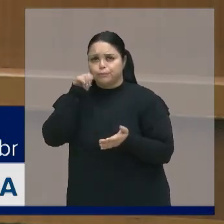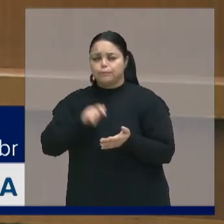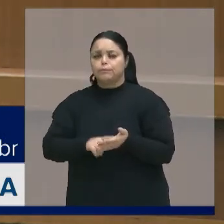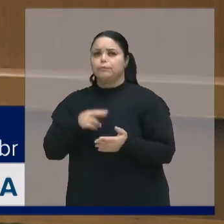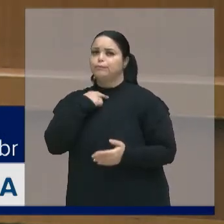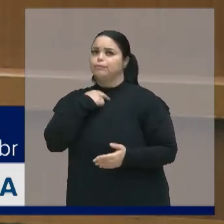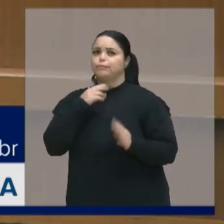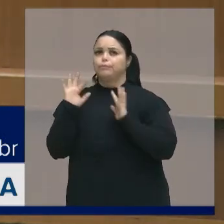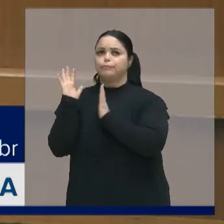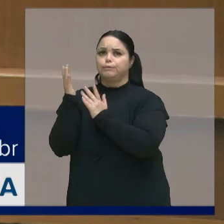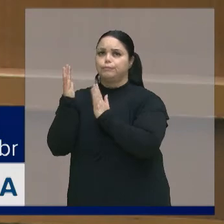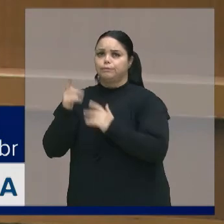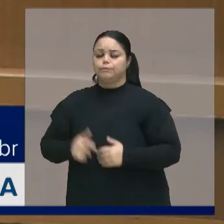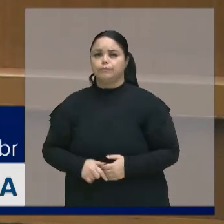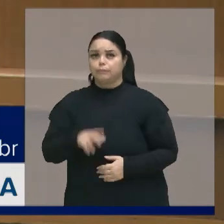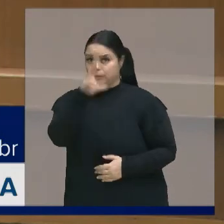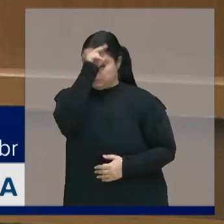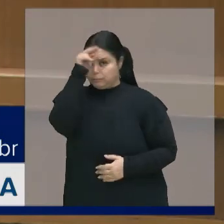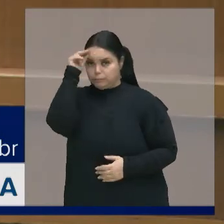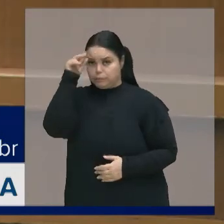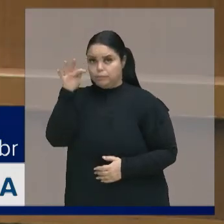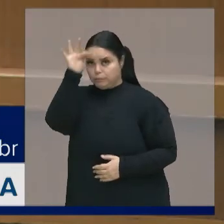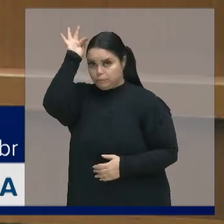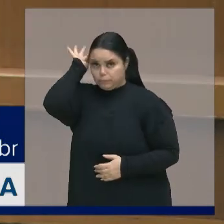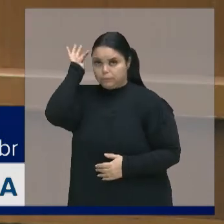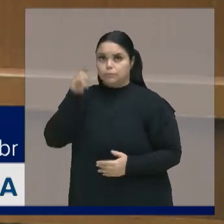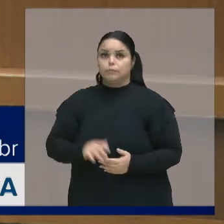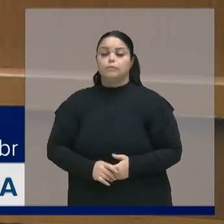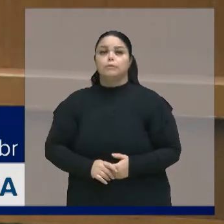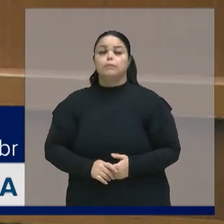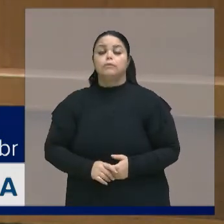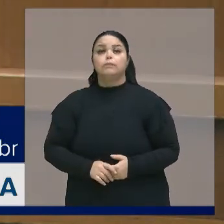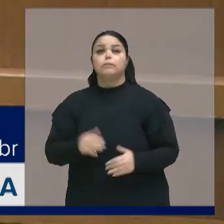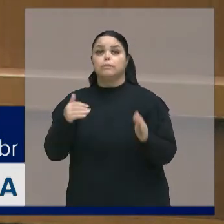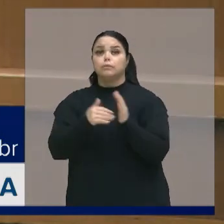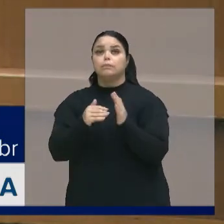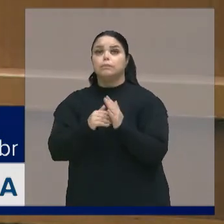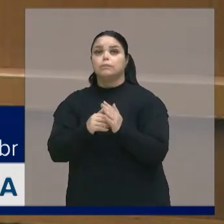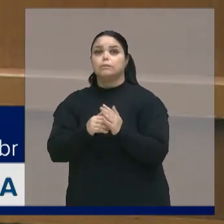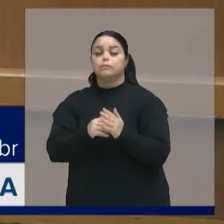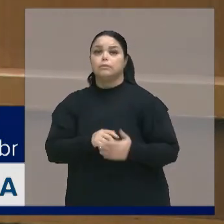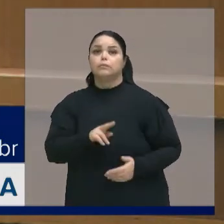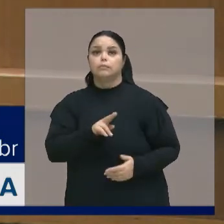de parabenizar o prefeito, Felício Ramute, que até o Vale